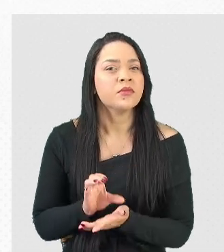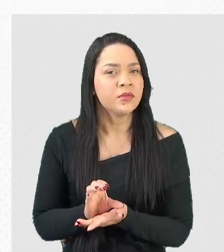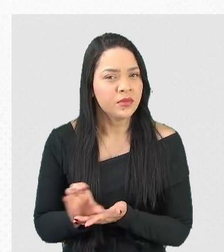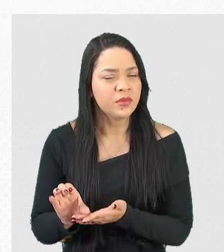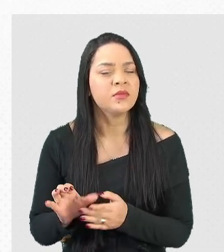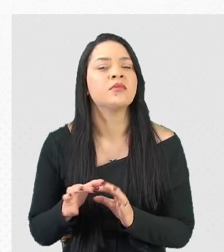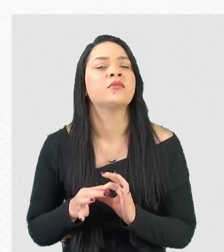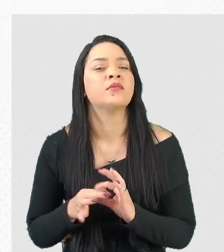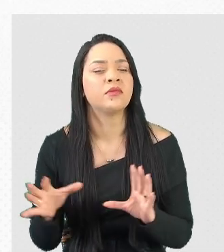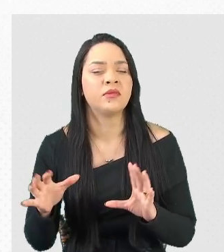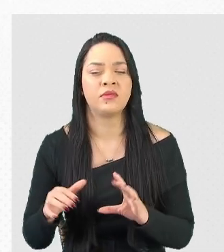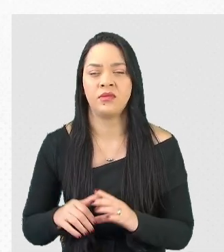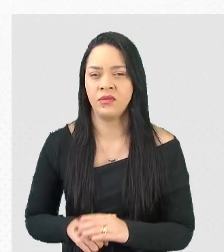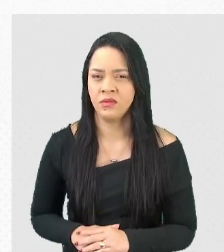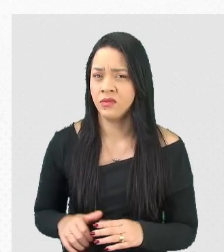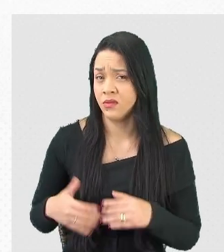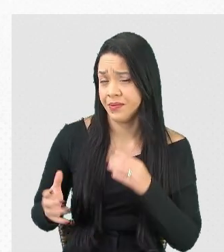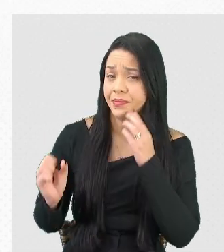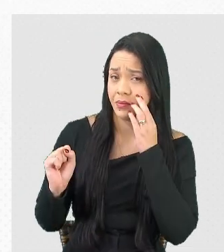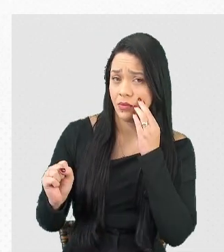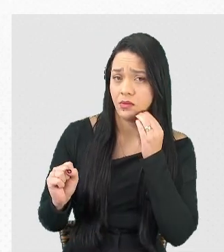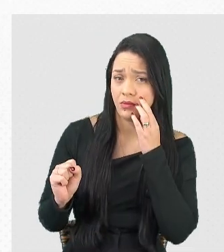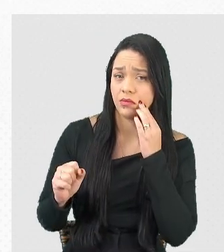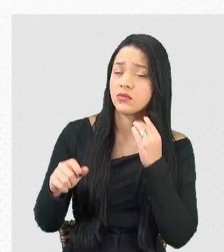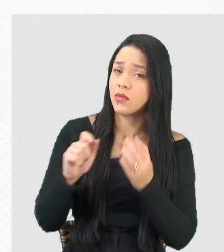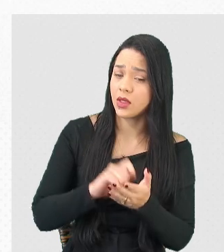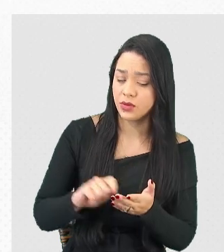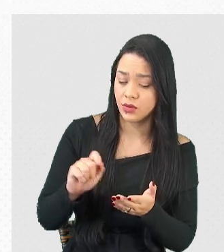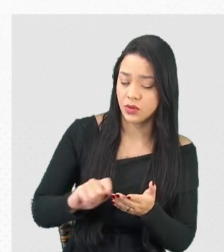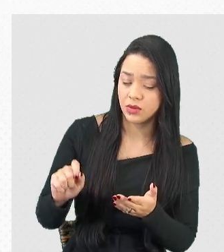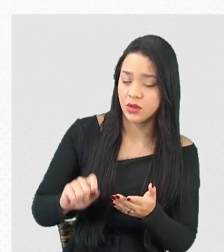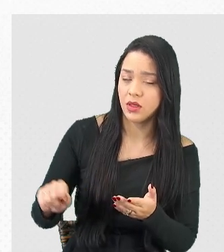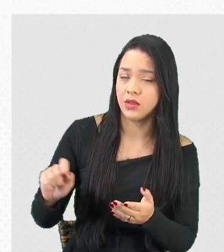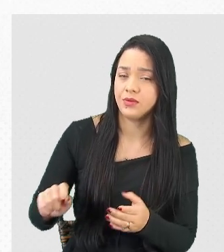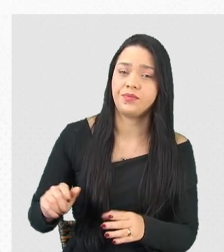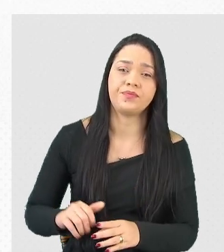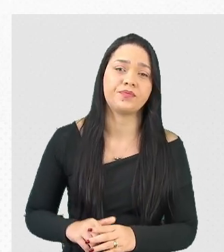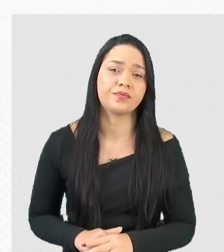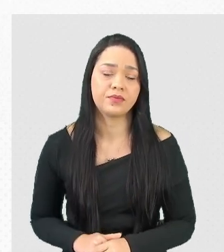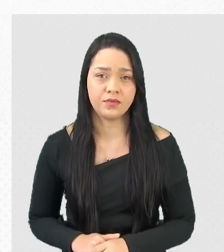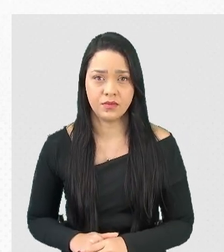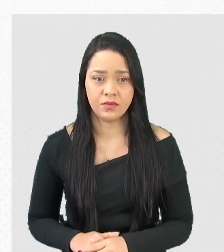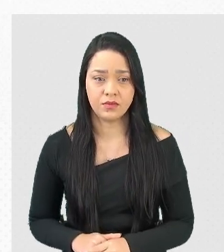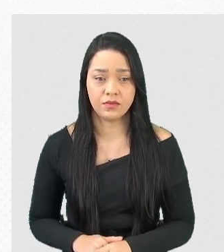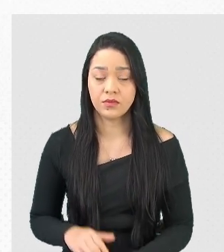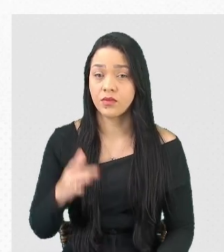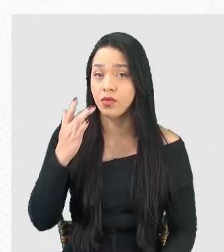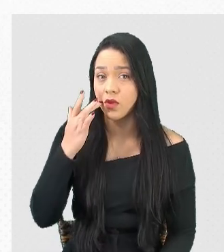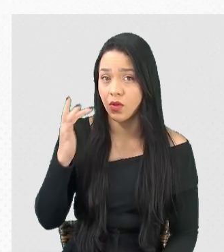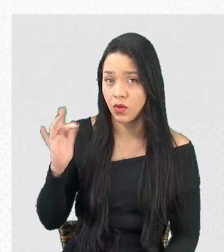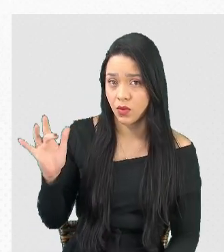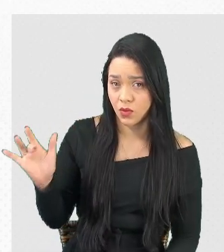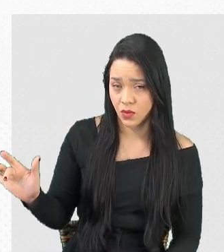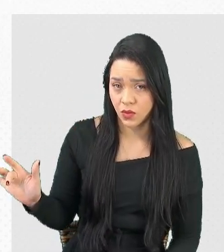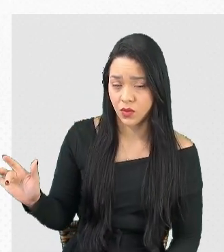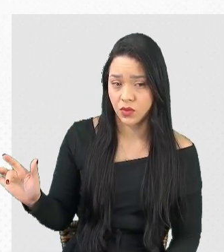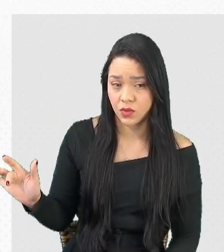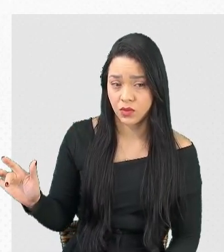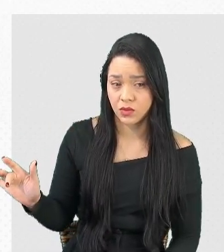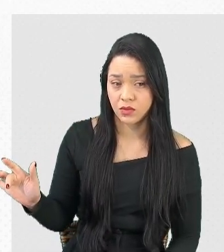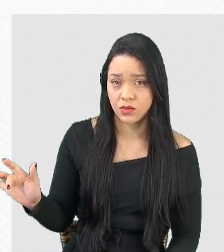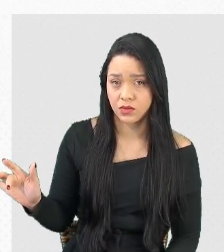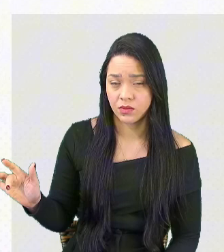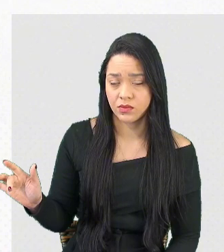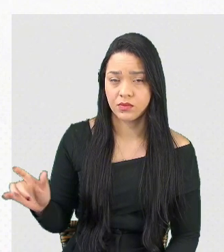galerinha. O ouro que sai das minas, aqui no Brasil Colônia, e que